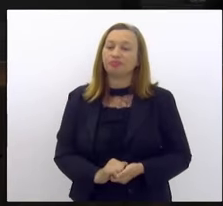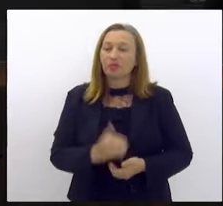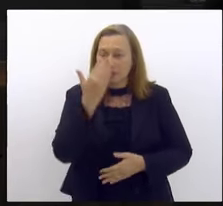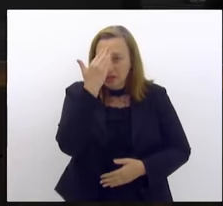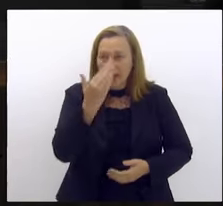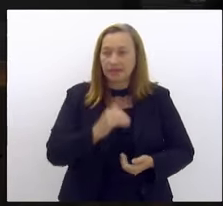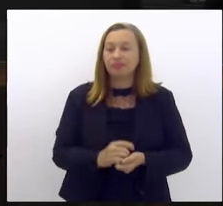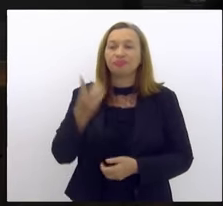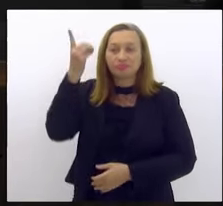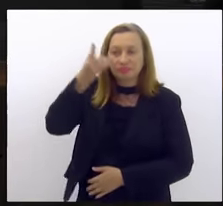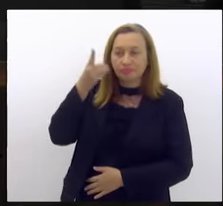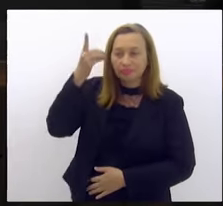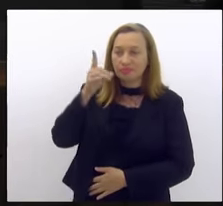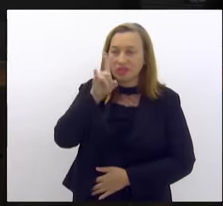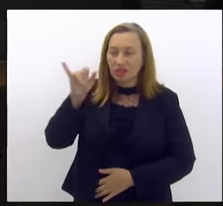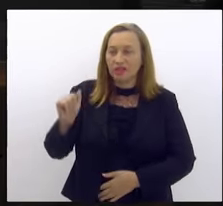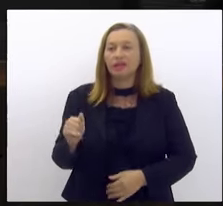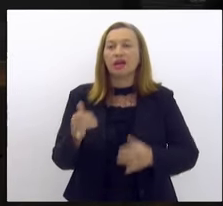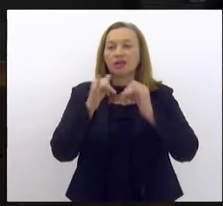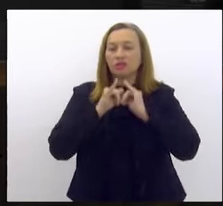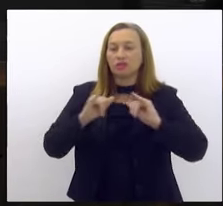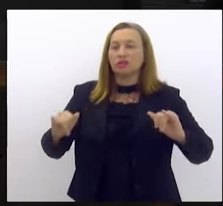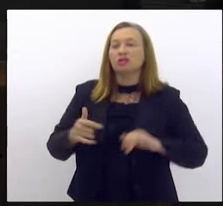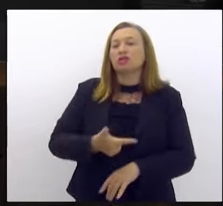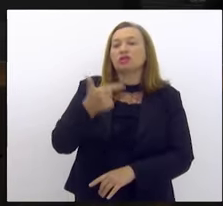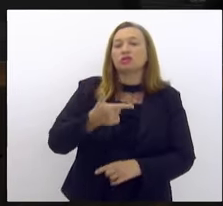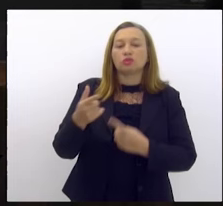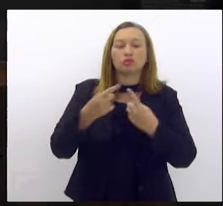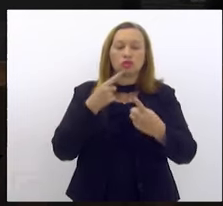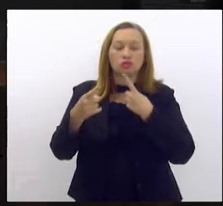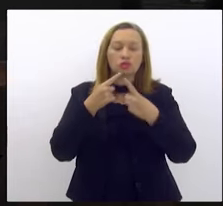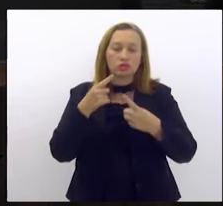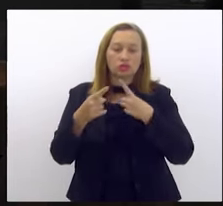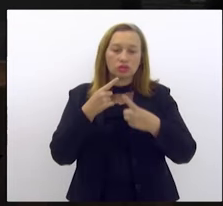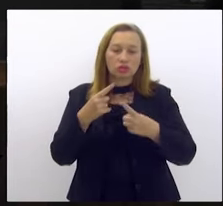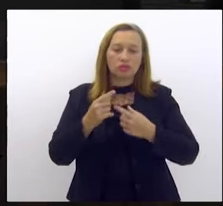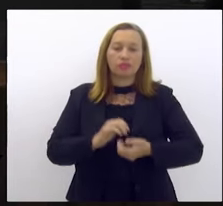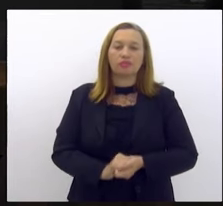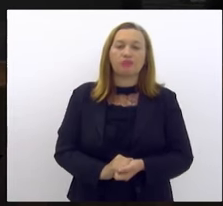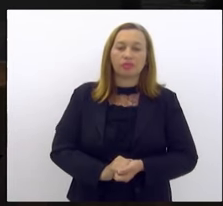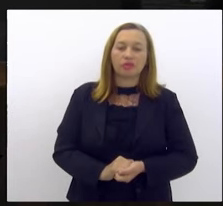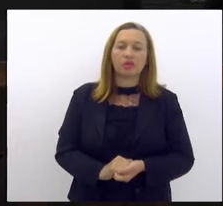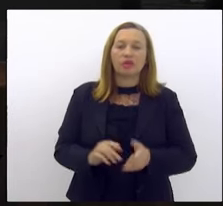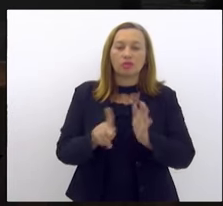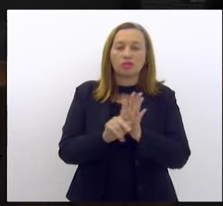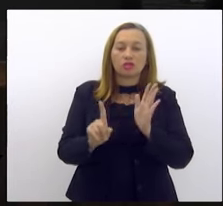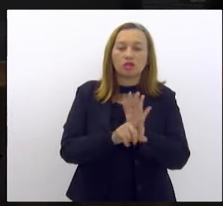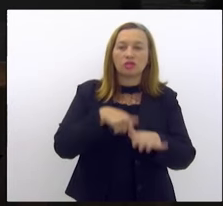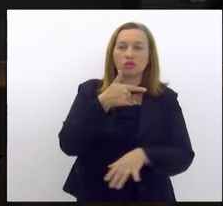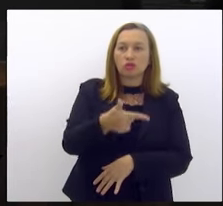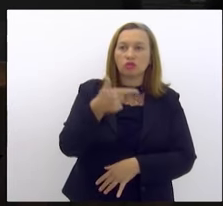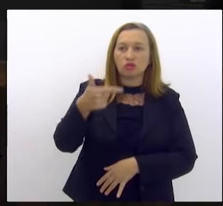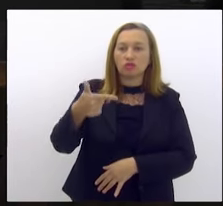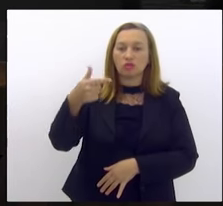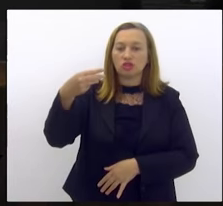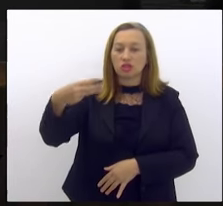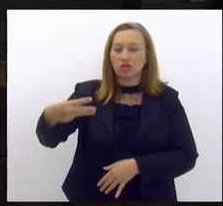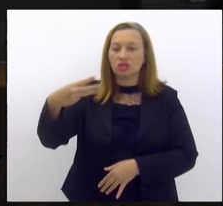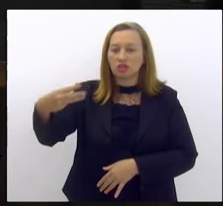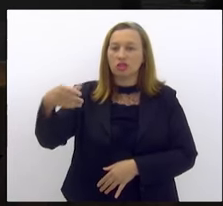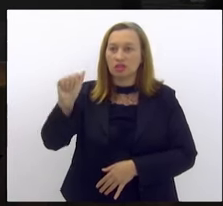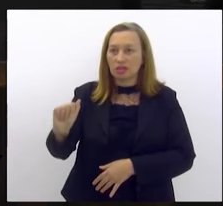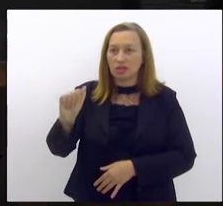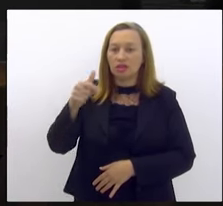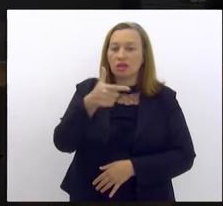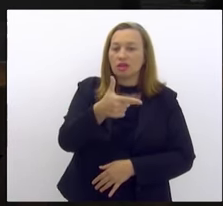Obrigada, deputada Índia. Anuncio, em segunda discussão, redação do vencido, projeto de lei número